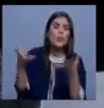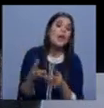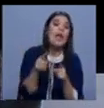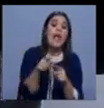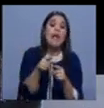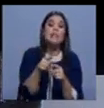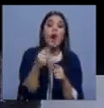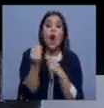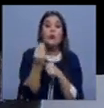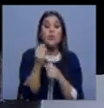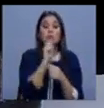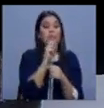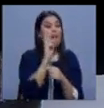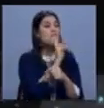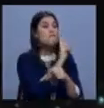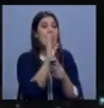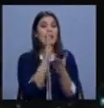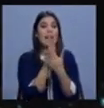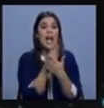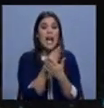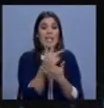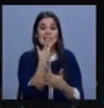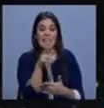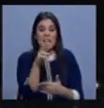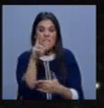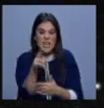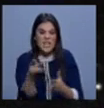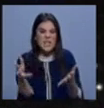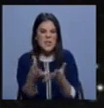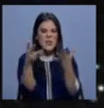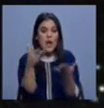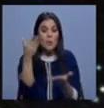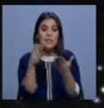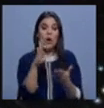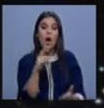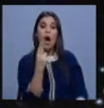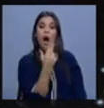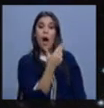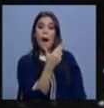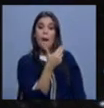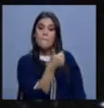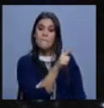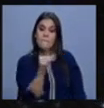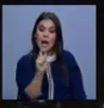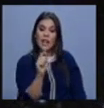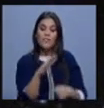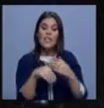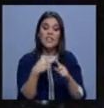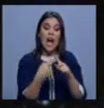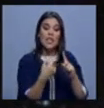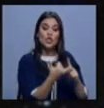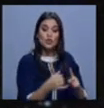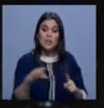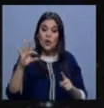foi possível ver galáxias até 100 vezes mais ténues do que aquilo que o Hubble fez em 2004 e outras